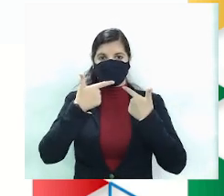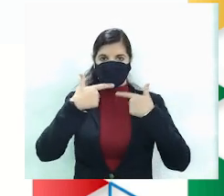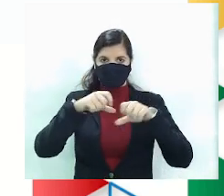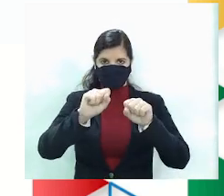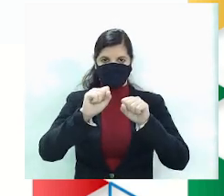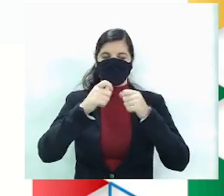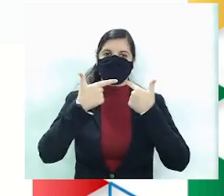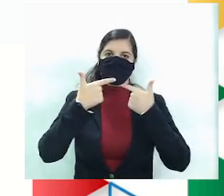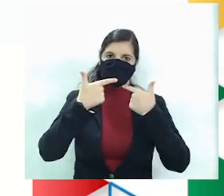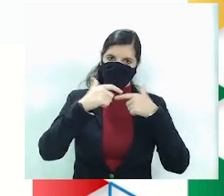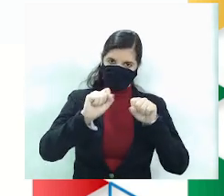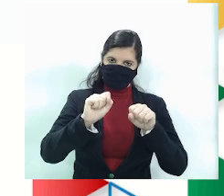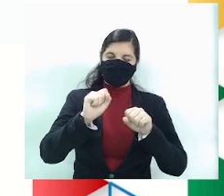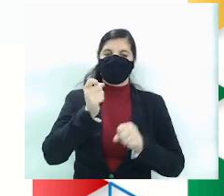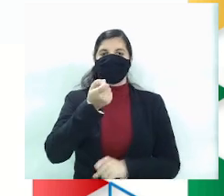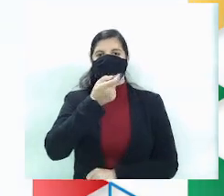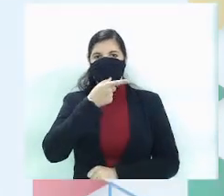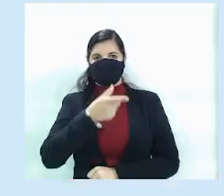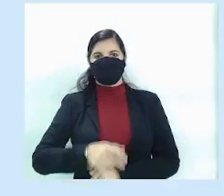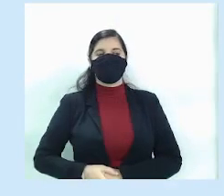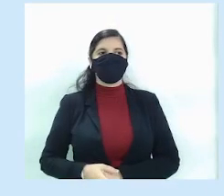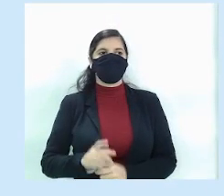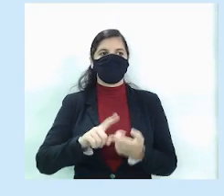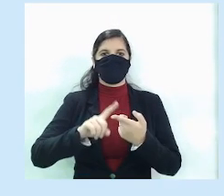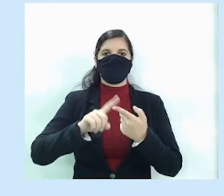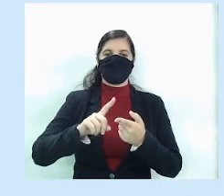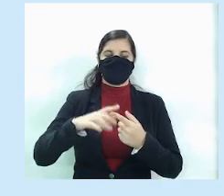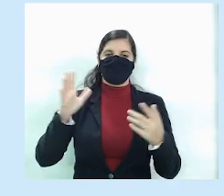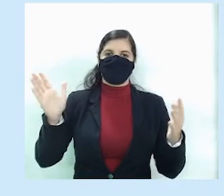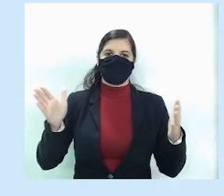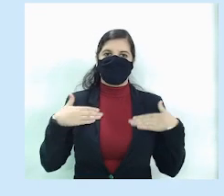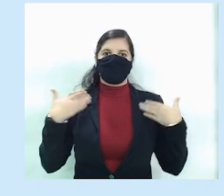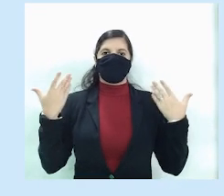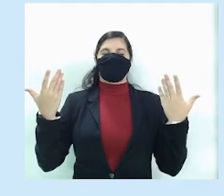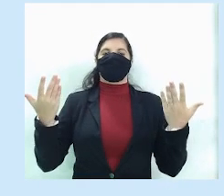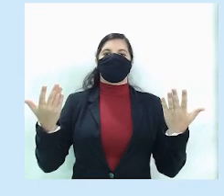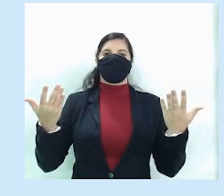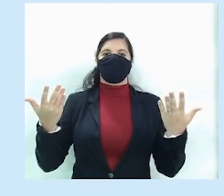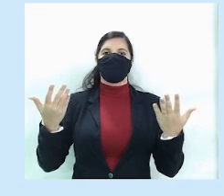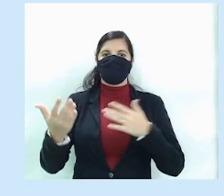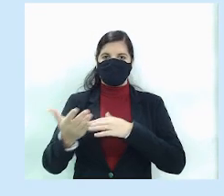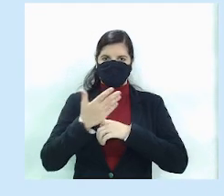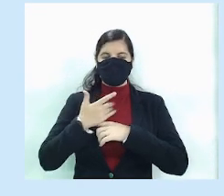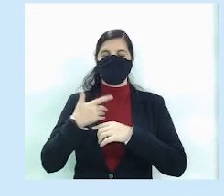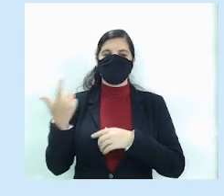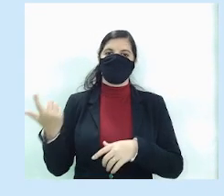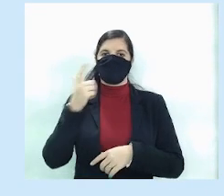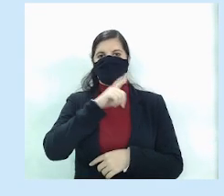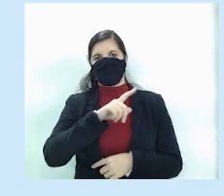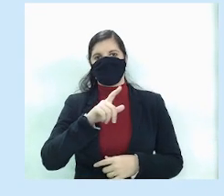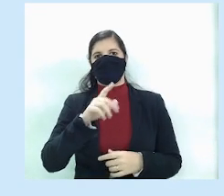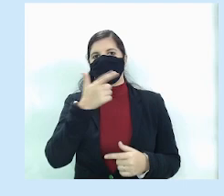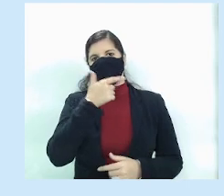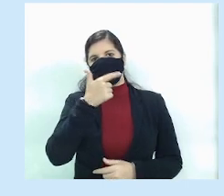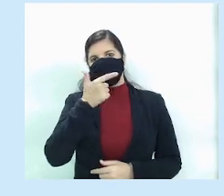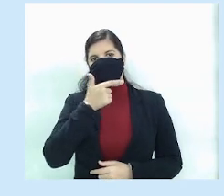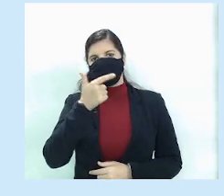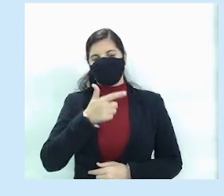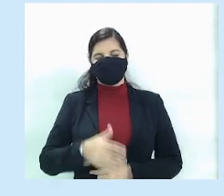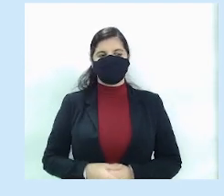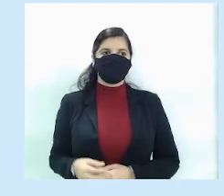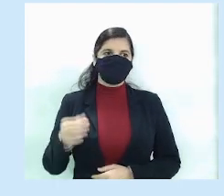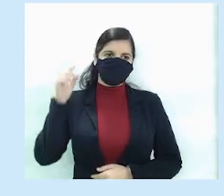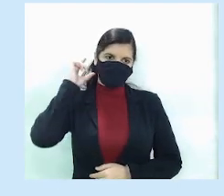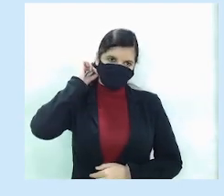da piada. Então, o inesperado também é algo que ajuda bastante a garantir esse riso,